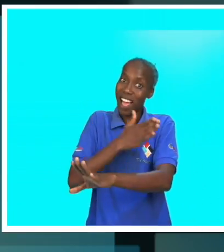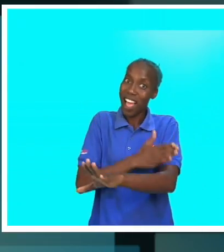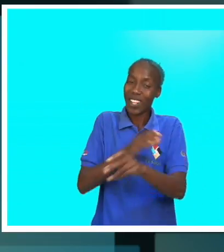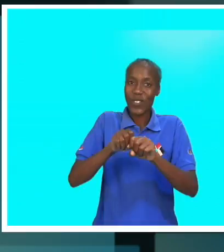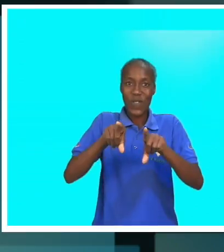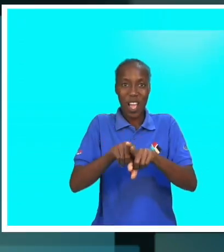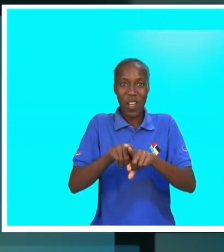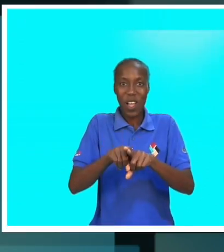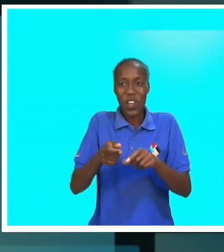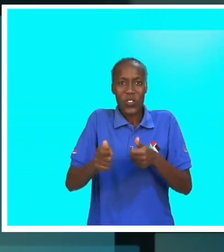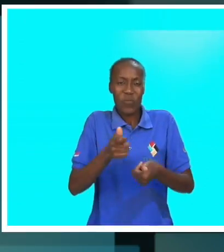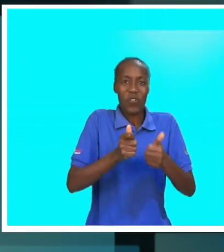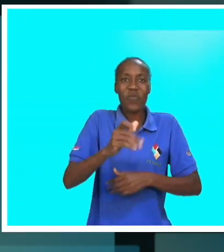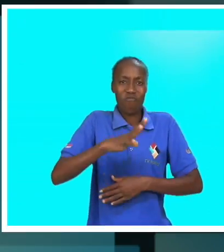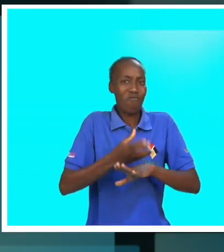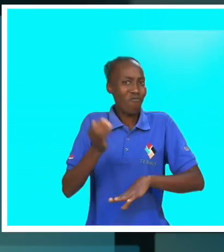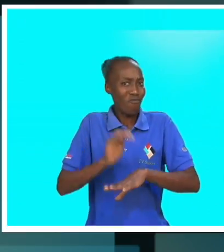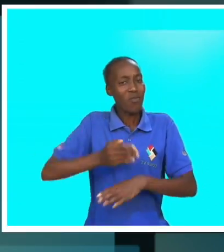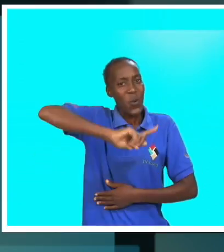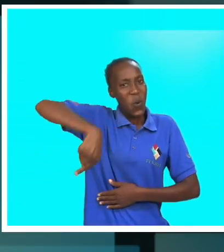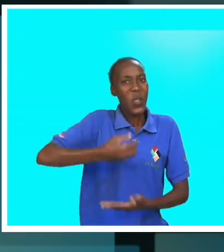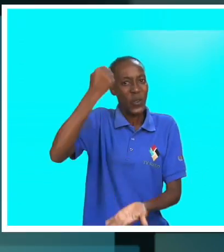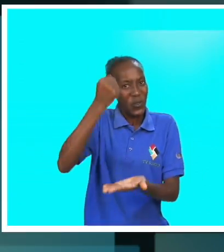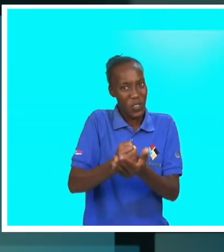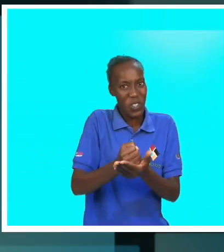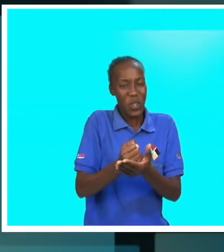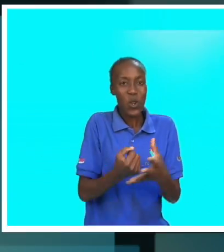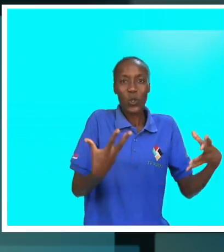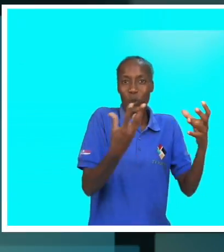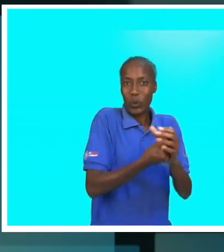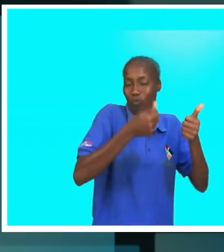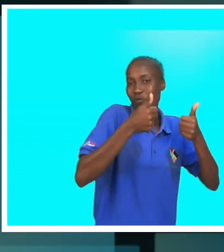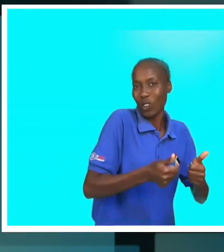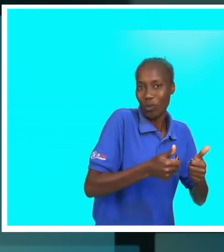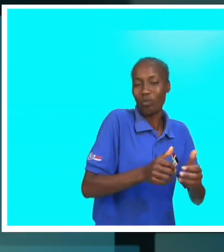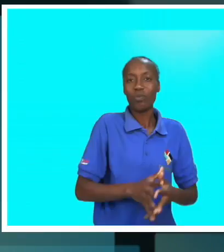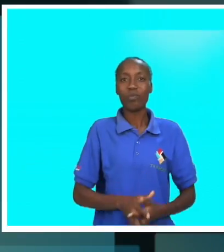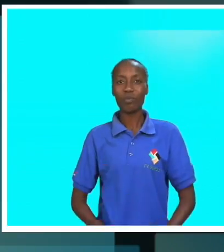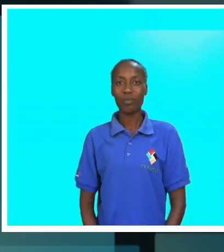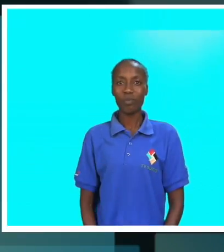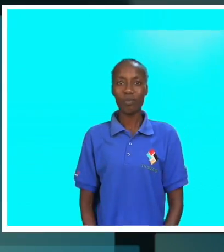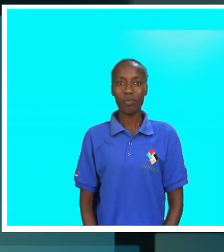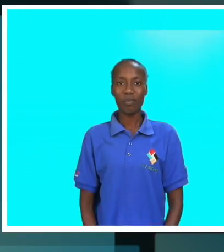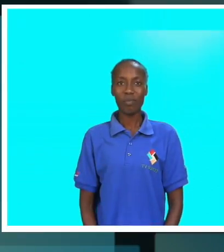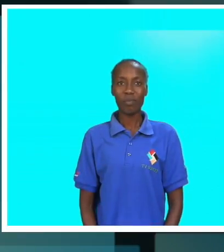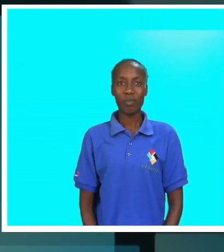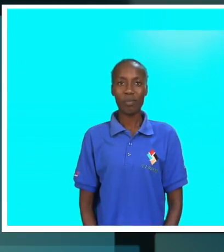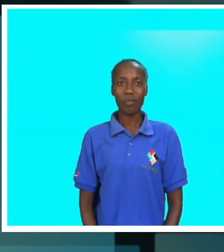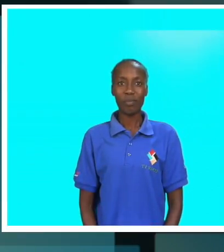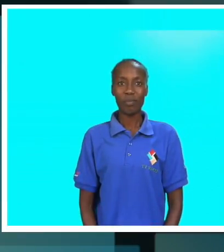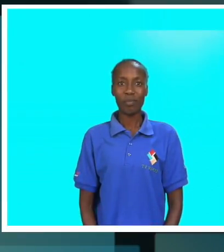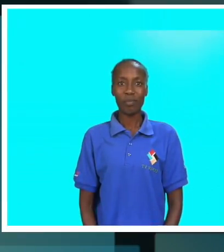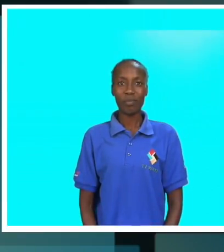já tinha falado o colega já, cada um vem já com o seu dom, então nós decidimos unir o